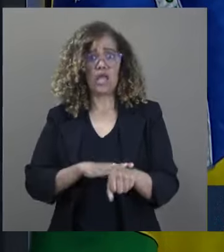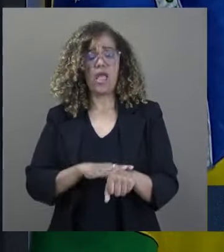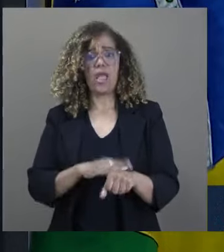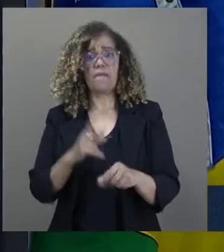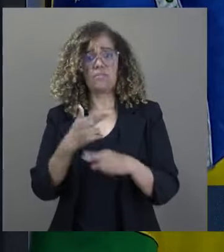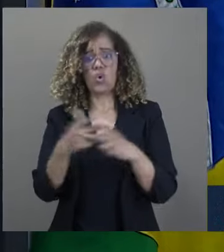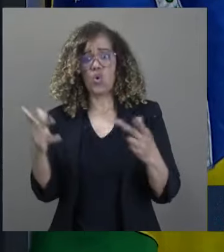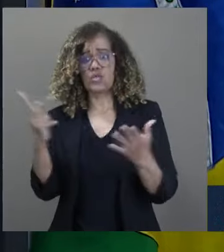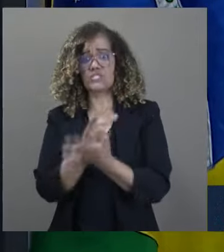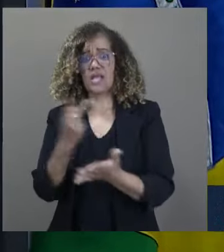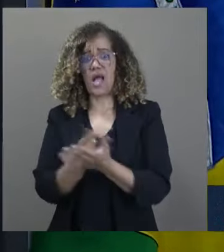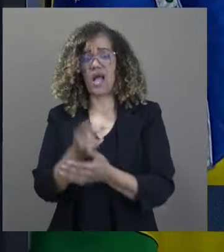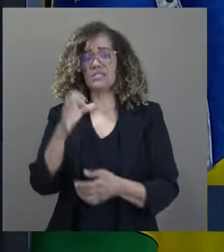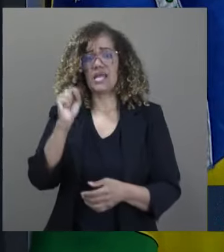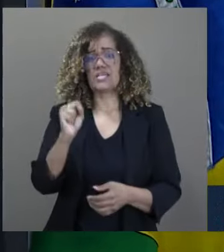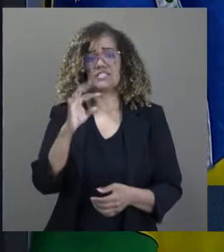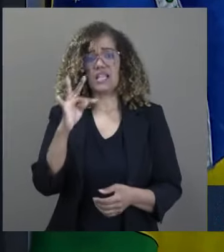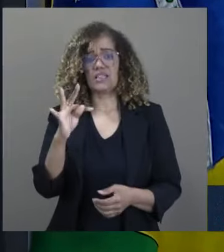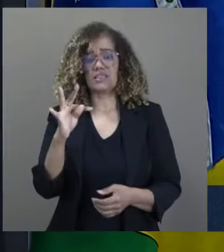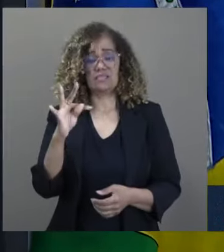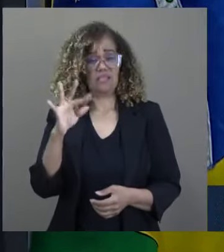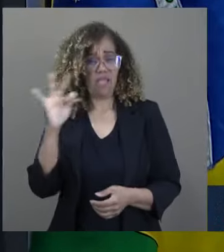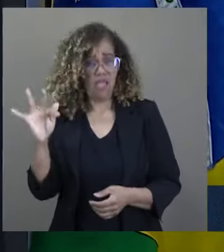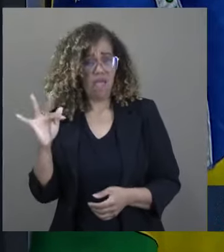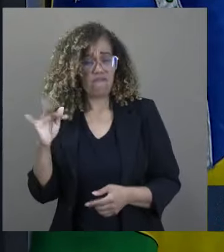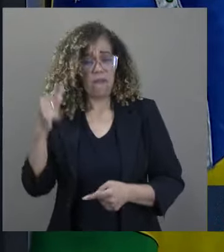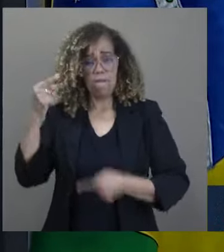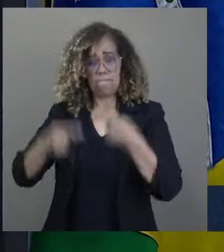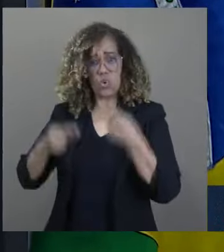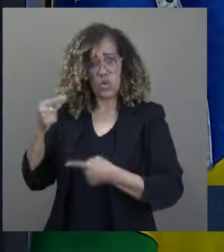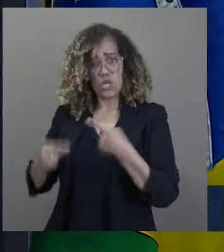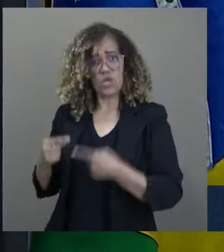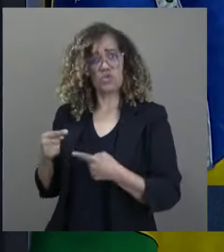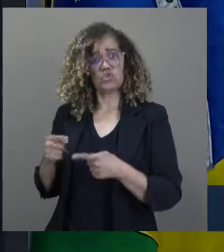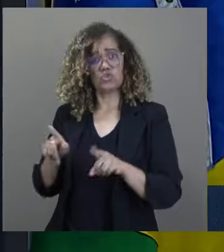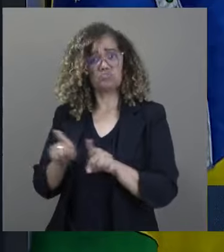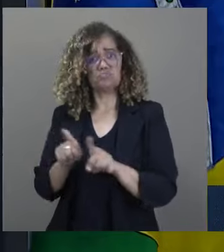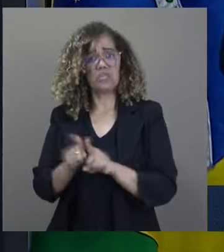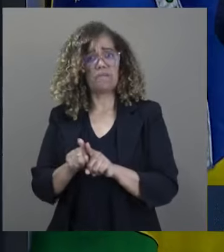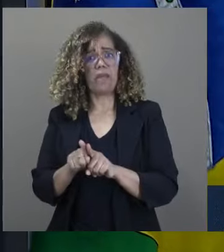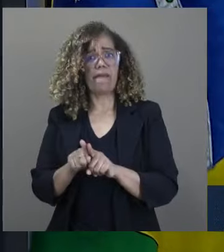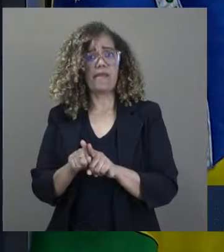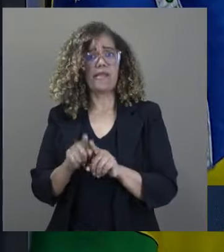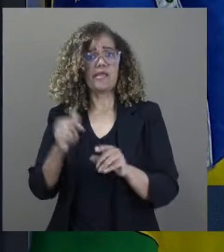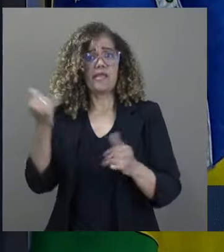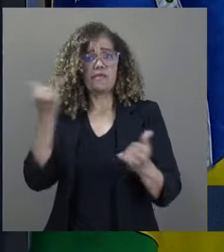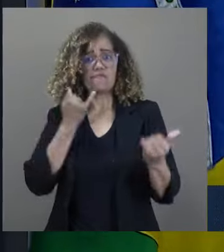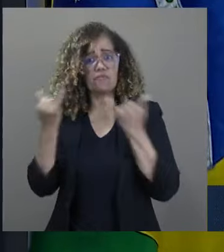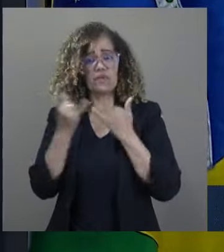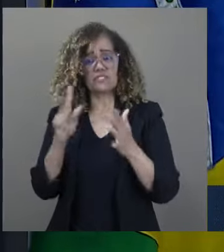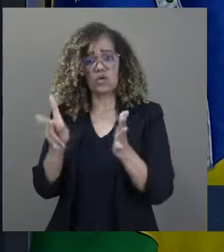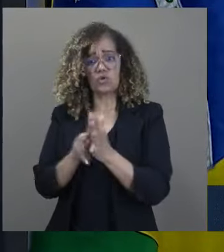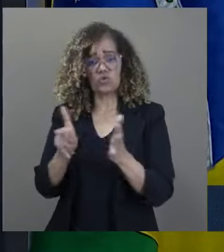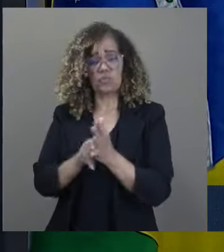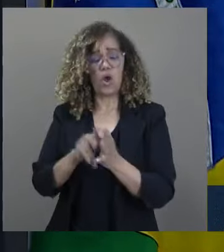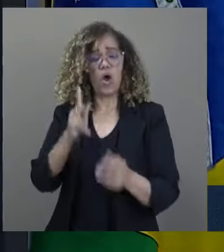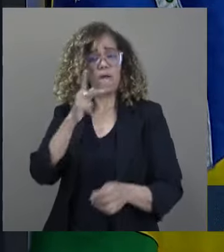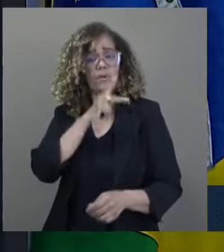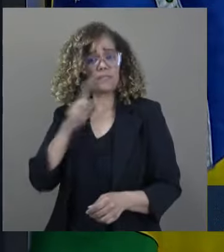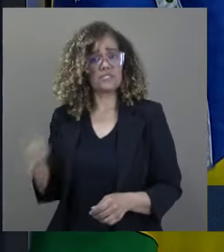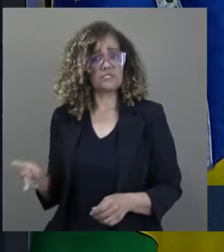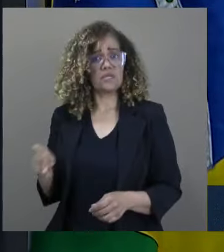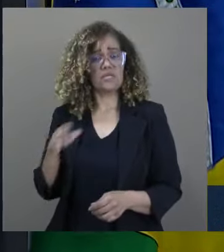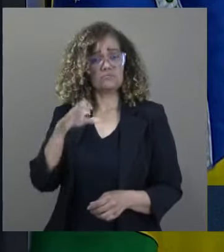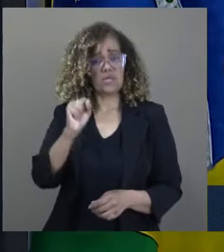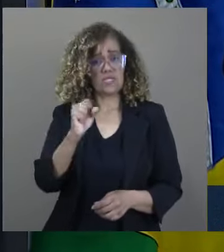do STF político e ideológico. As declarações do próprio presidente do STF